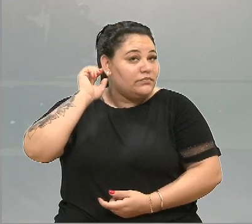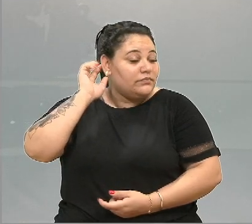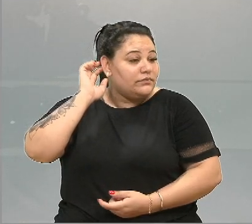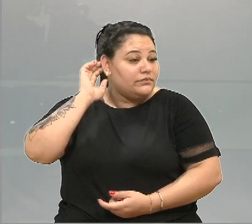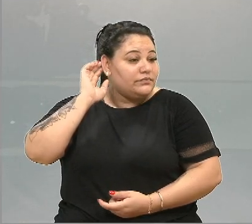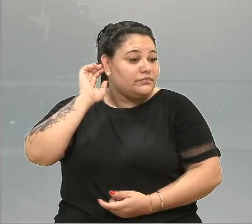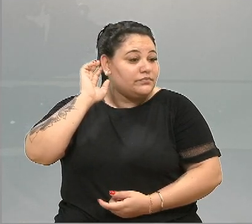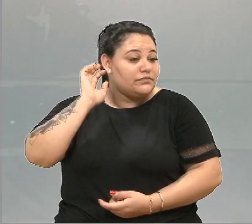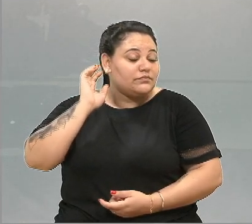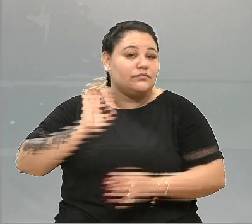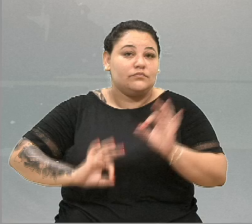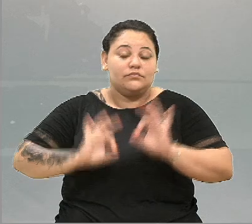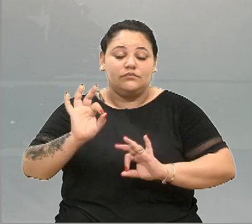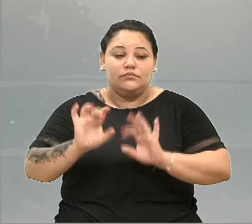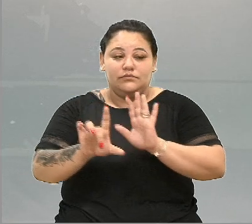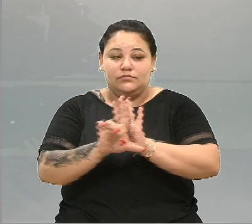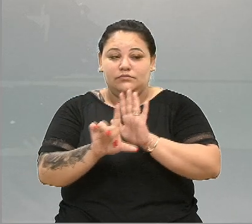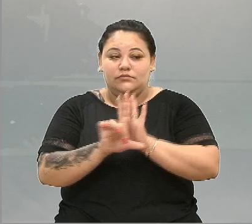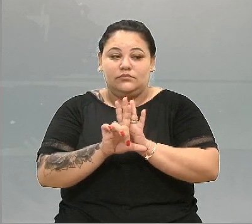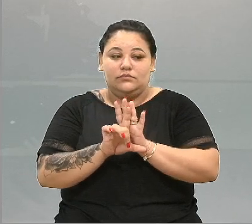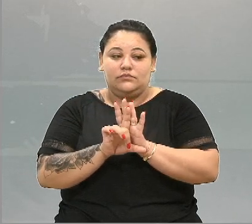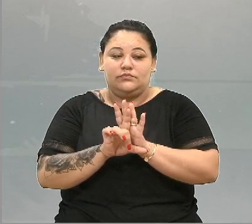O projeto de lei número